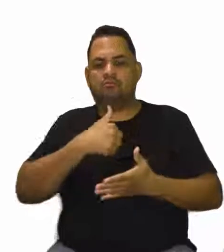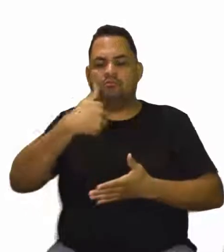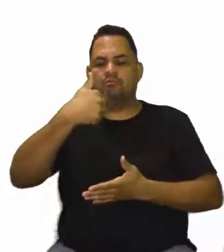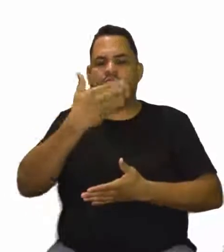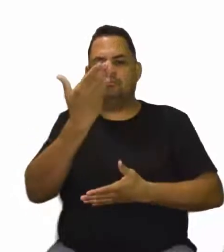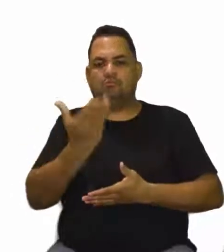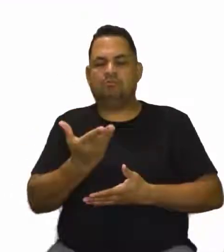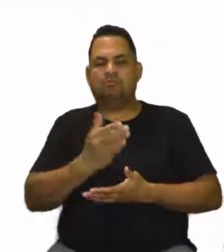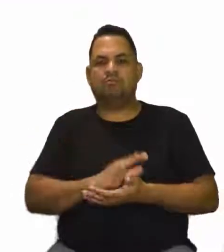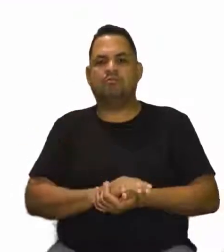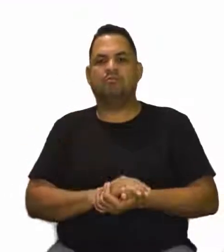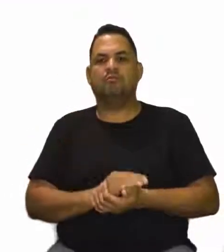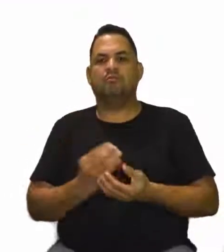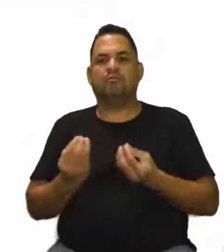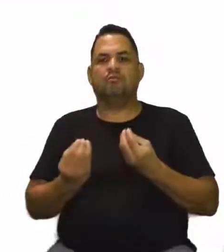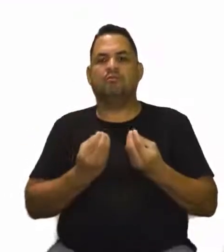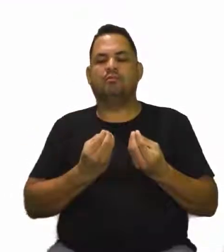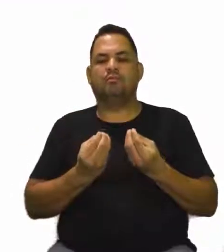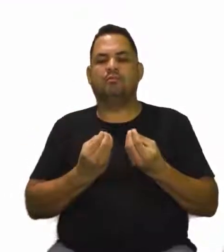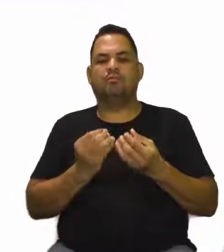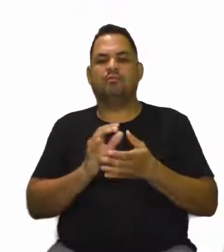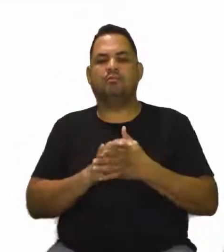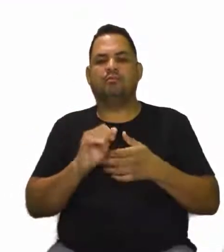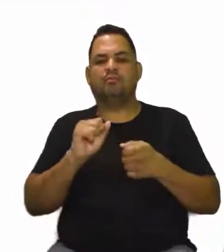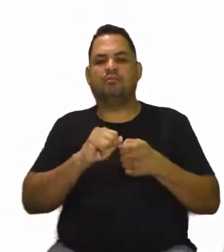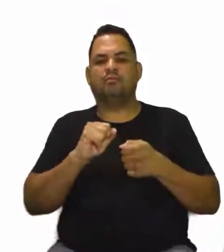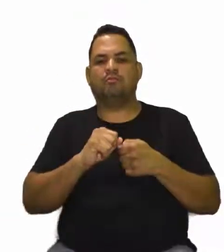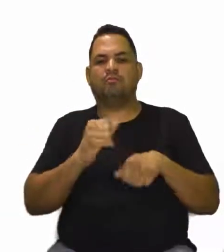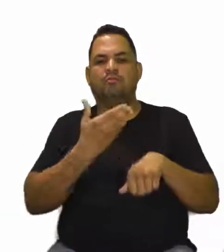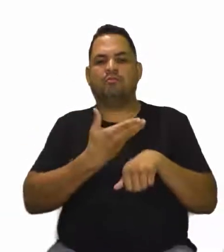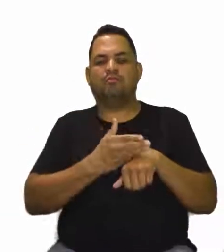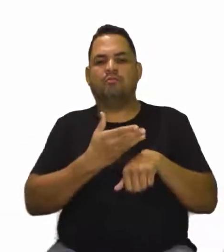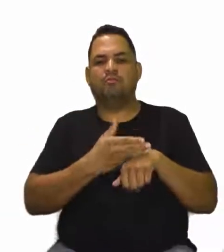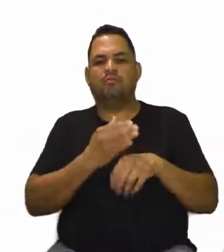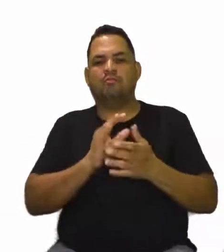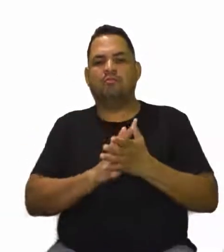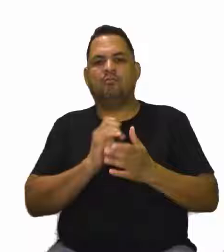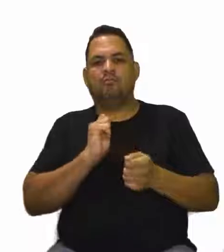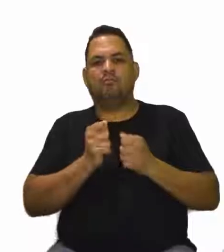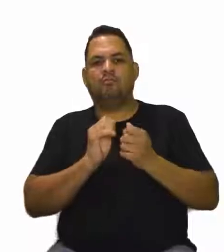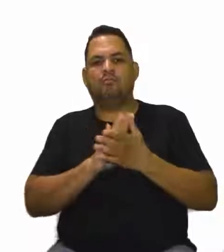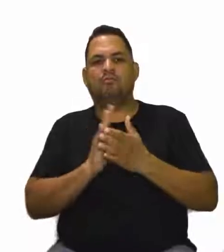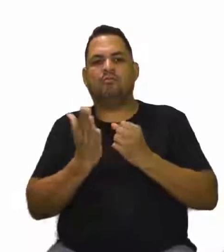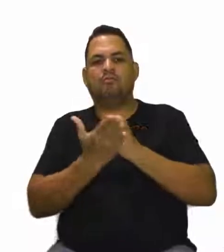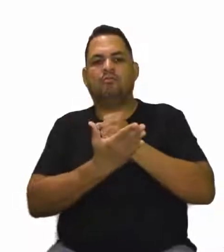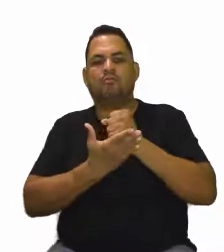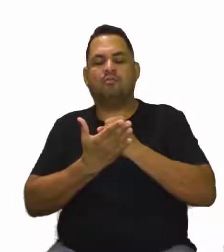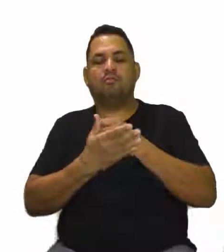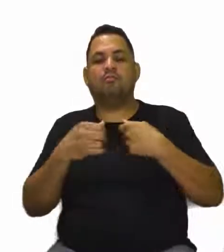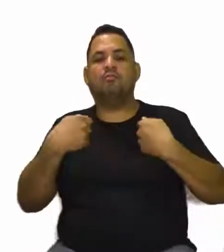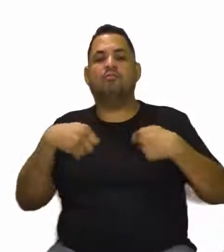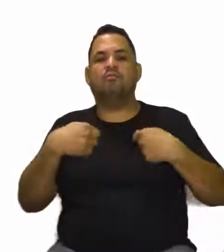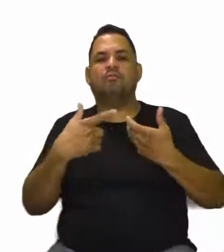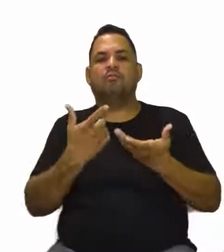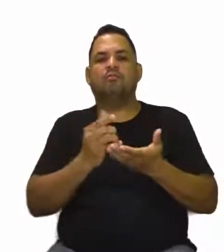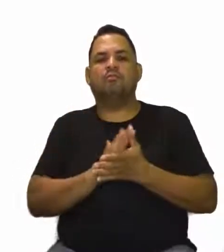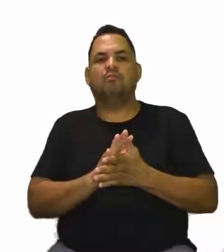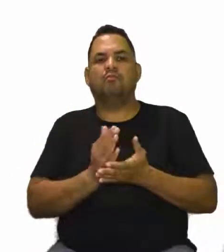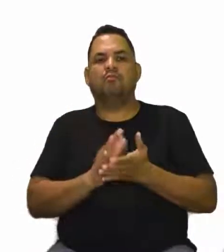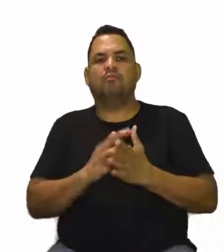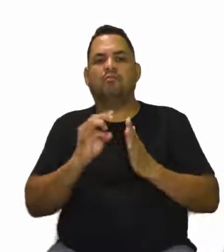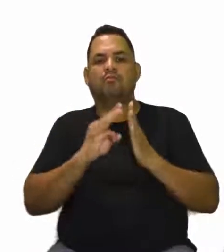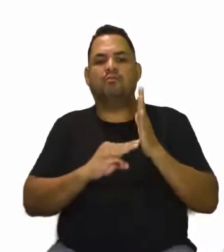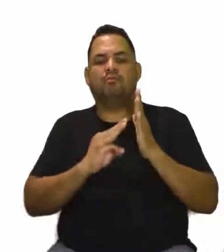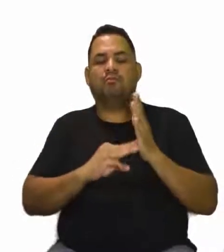isso. E aí, como que a gente faz um treinamento funcional? Qual que é a raiz? Qual que é o básico, né? Como que esse método